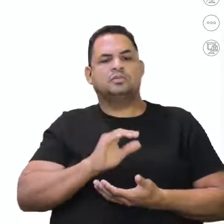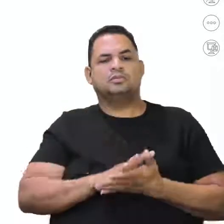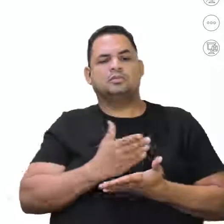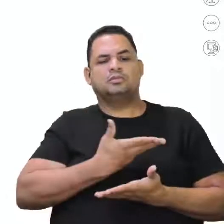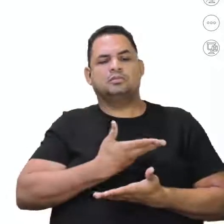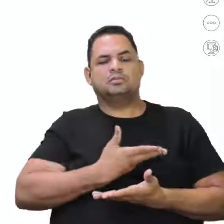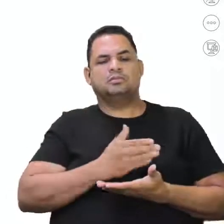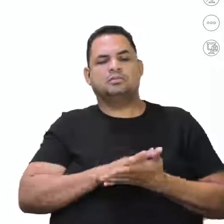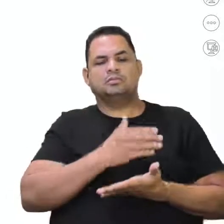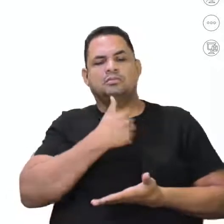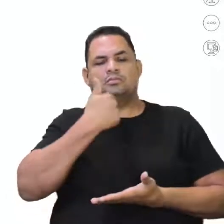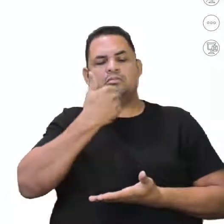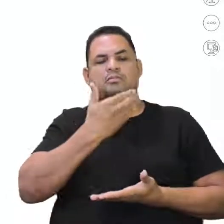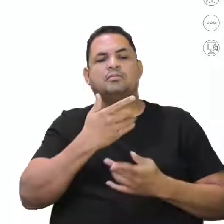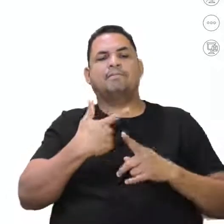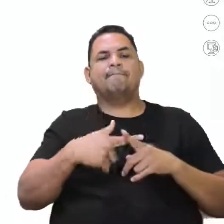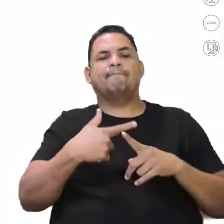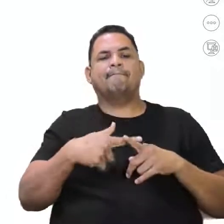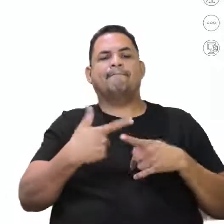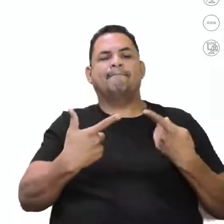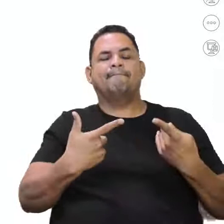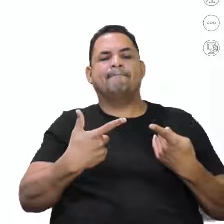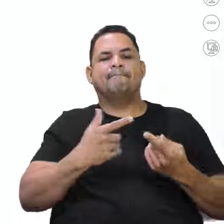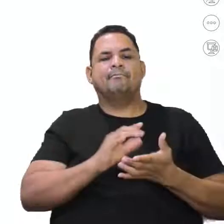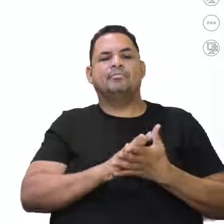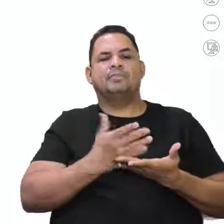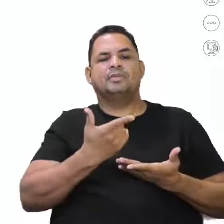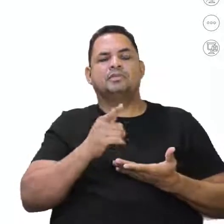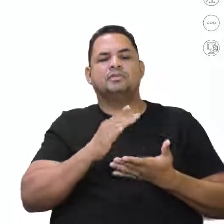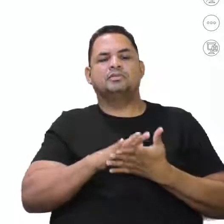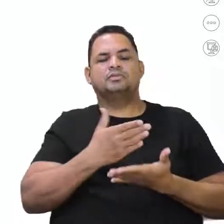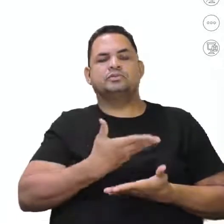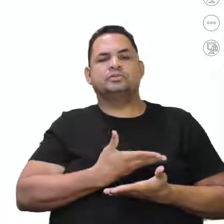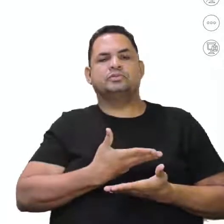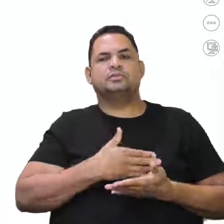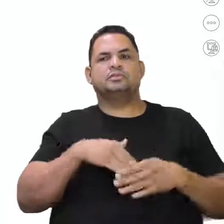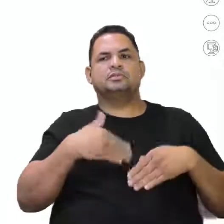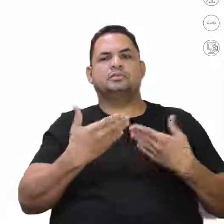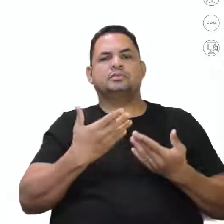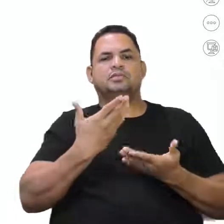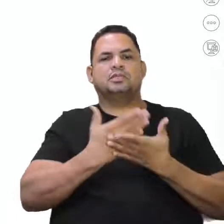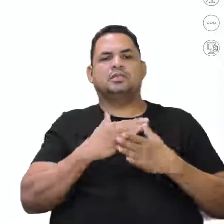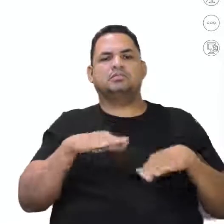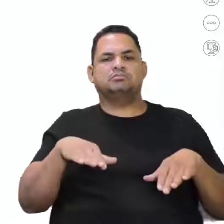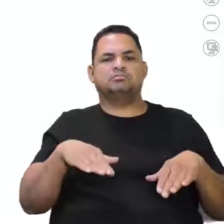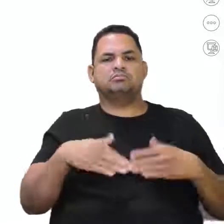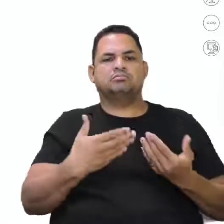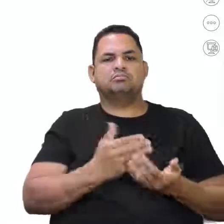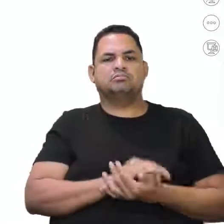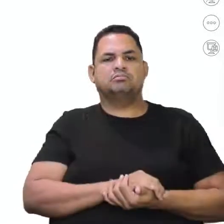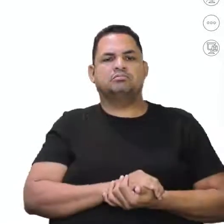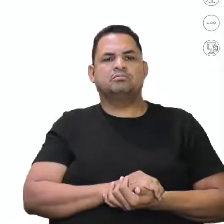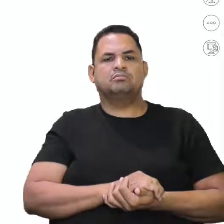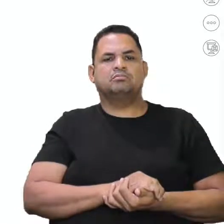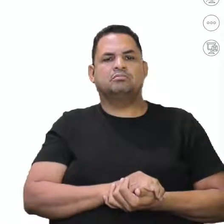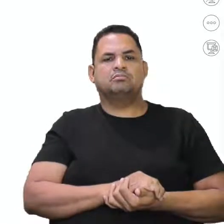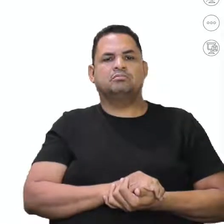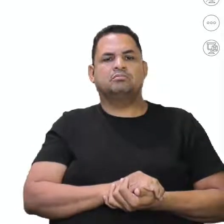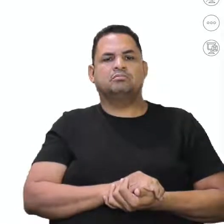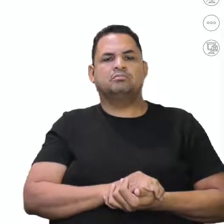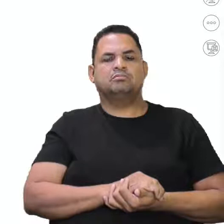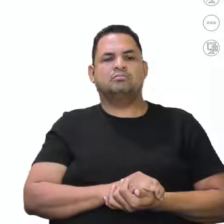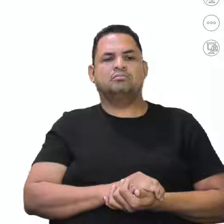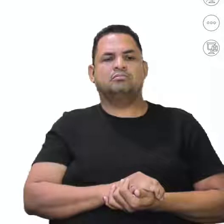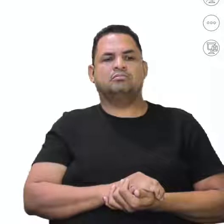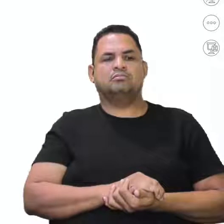seu amigo, melhor amigo, porque não há amizade quando acaba. Because there is no being